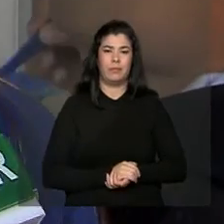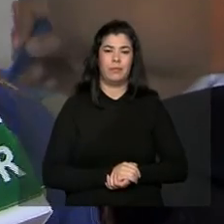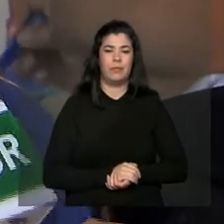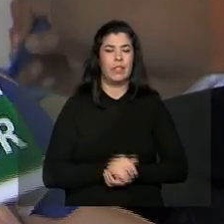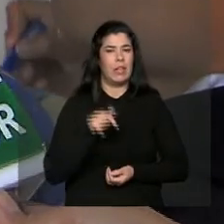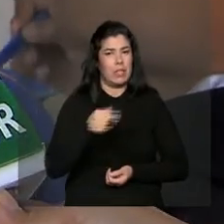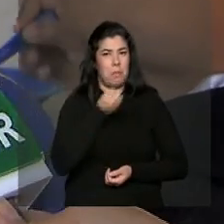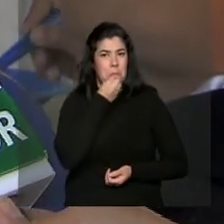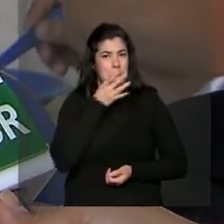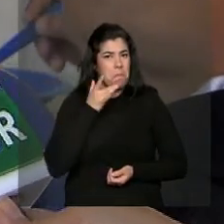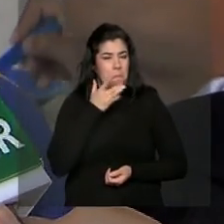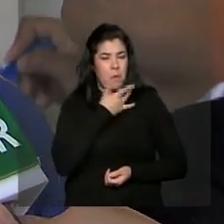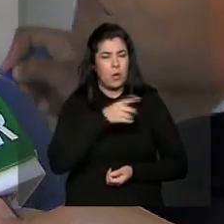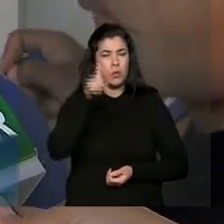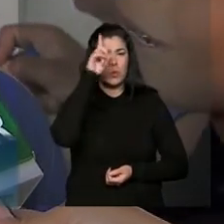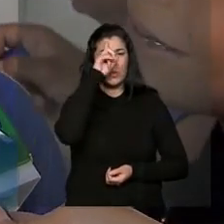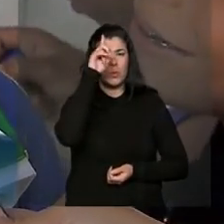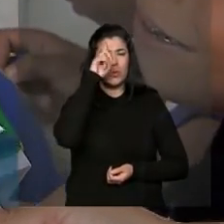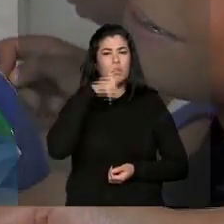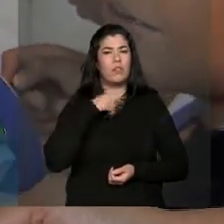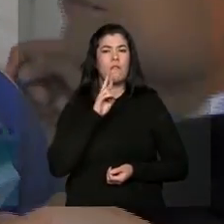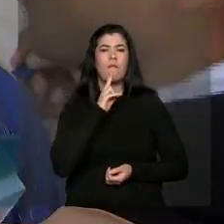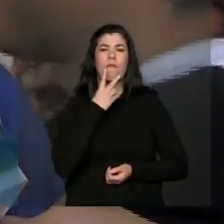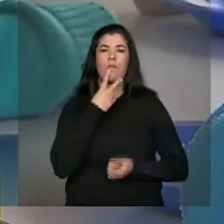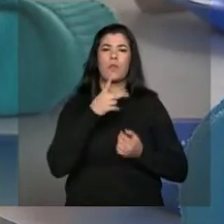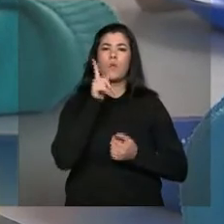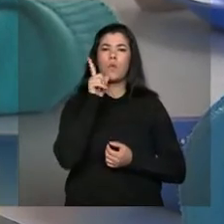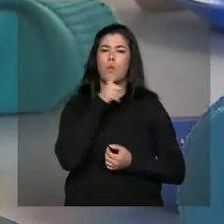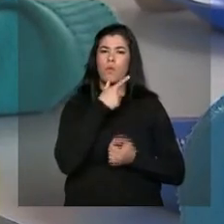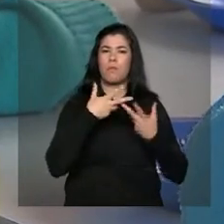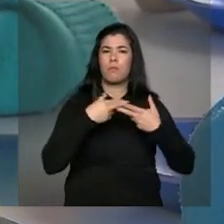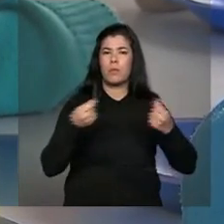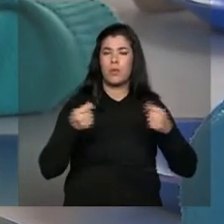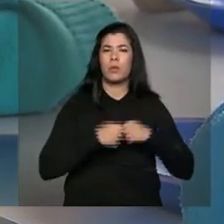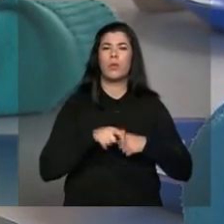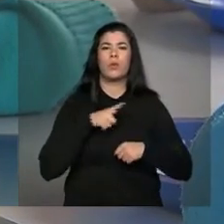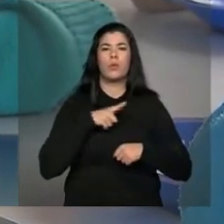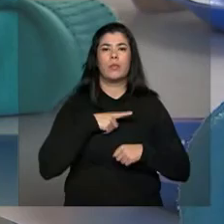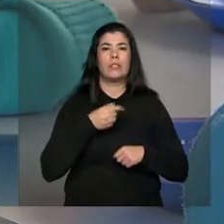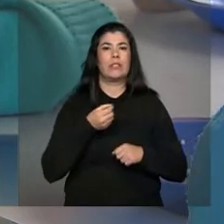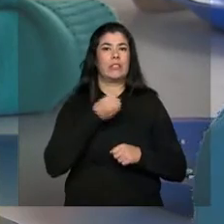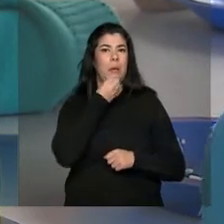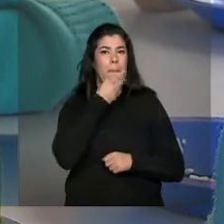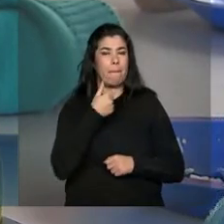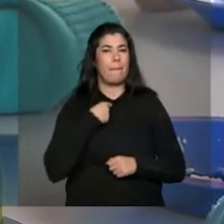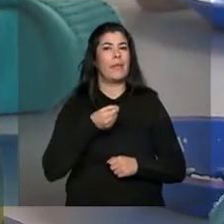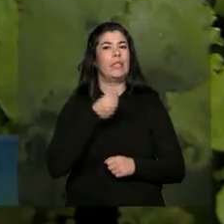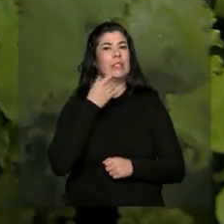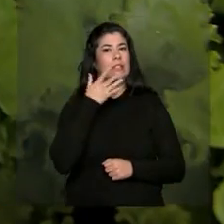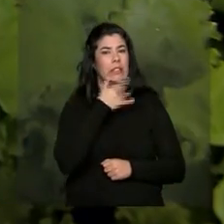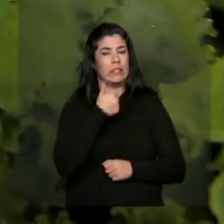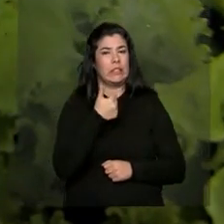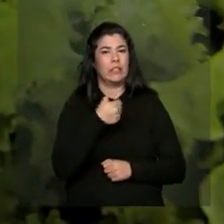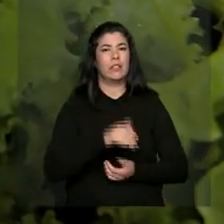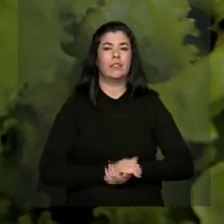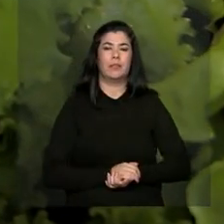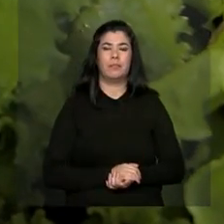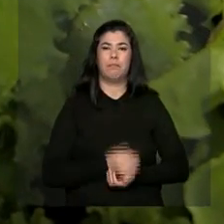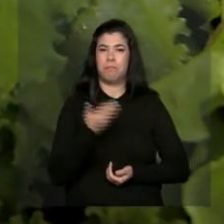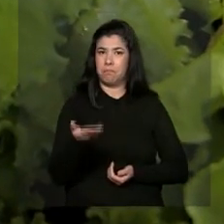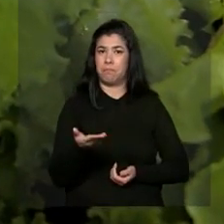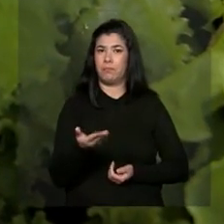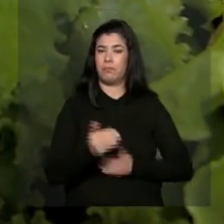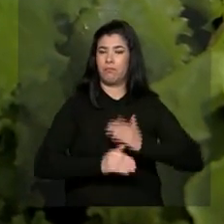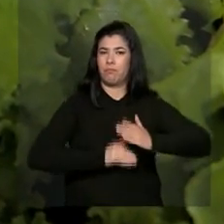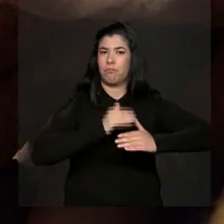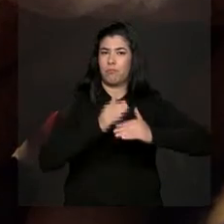é muito boa. Todo dia tem verdura, legumes, tem verdura e ela é muito gostosa. Agora, esse